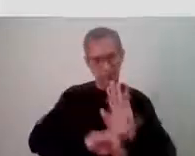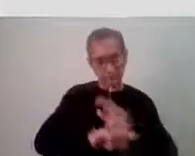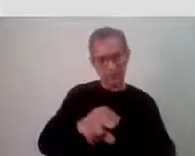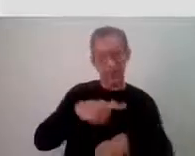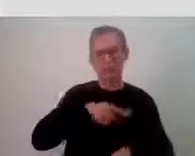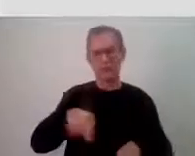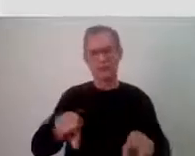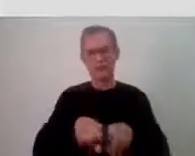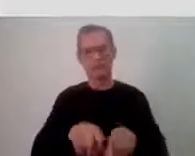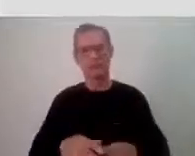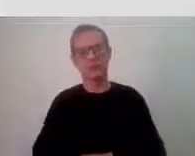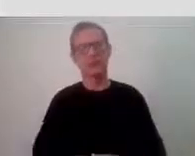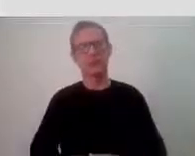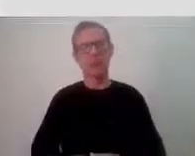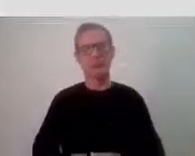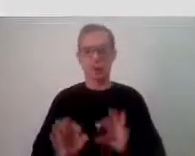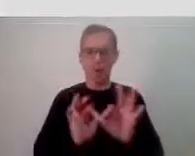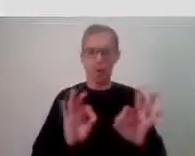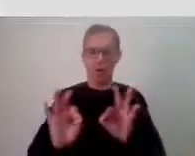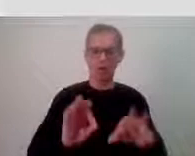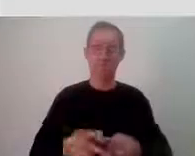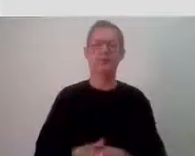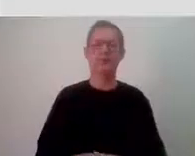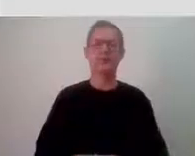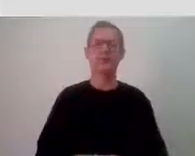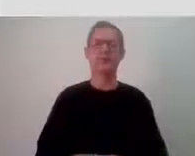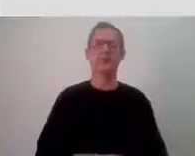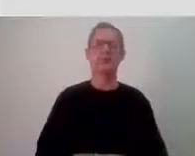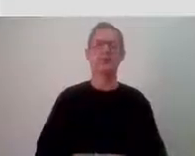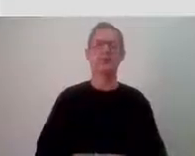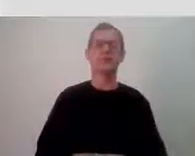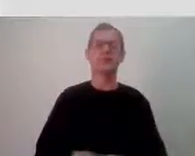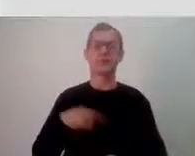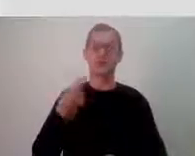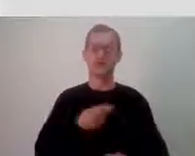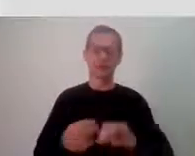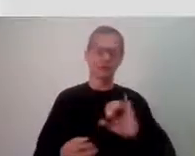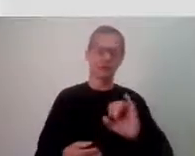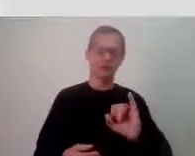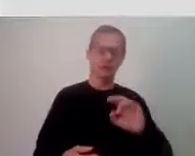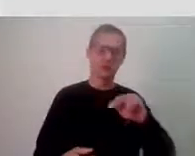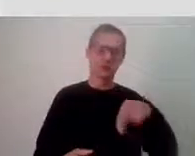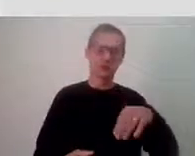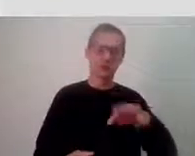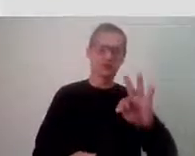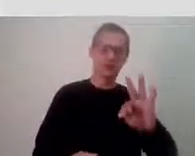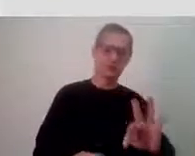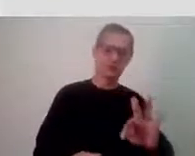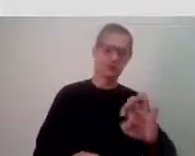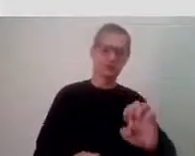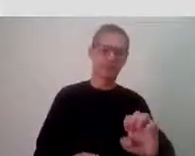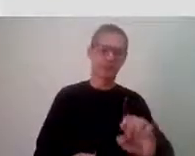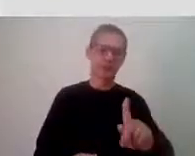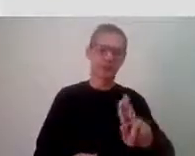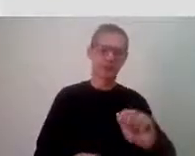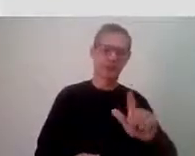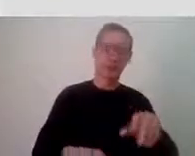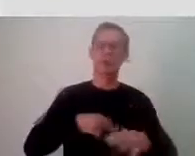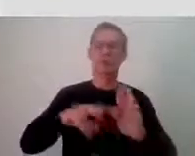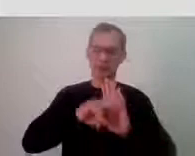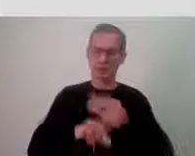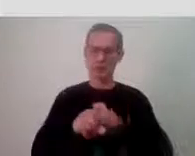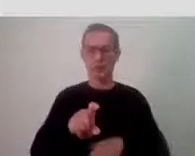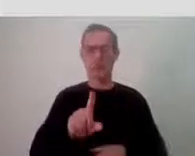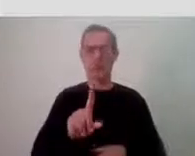você tem que dar uma arrumada. Eu gosto de falar que a gente tem que dar uma arrumadinha aqui na nossa integral. Por quê? Eu tenho regra para 1 sobre x ao